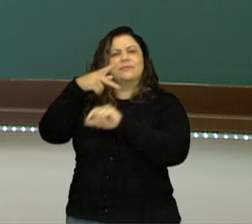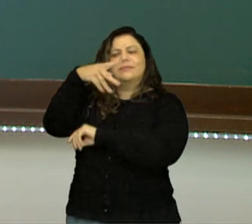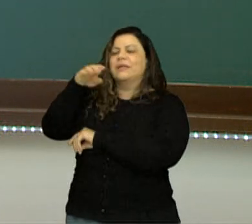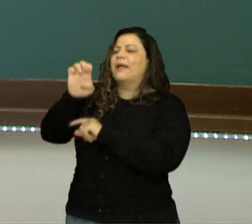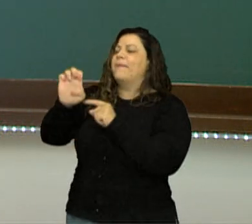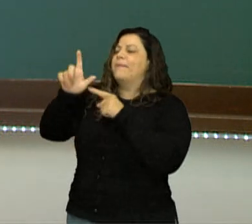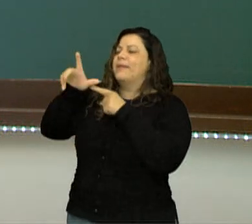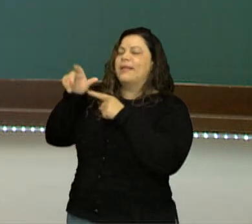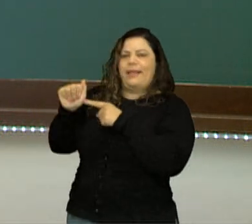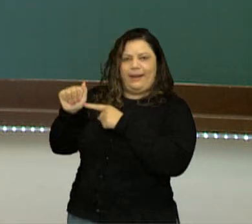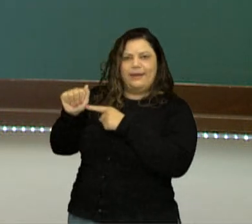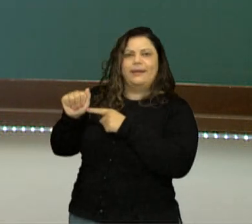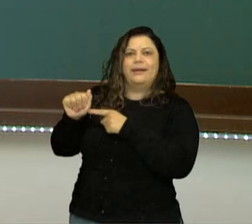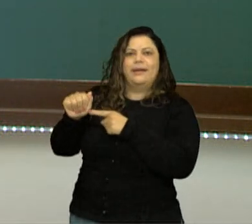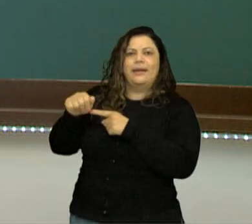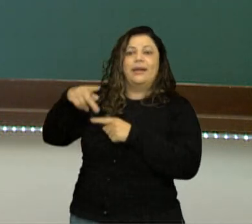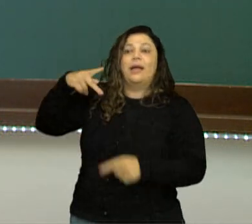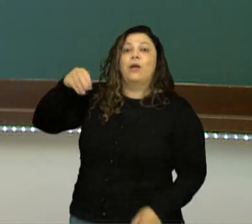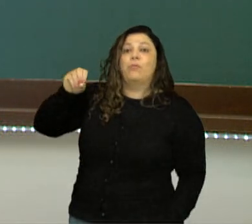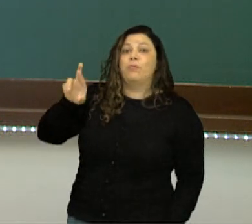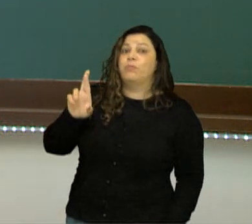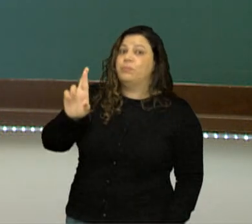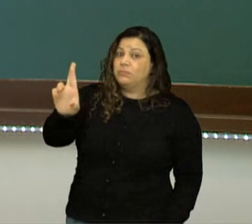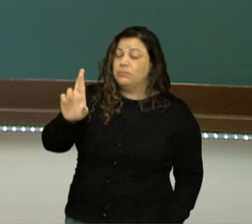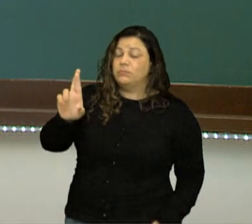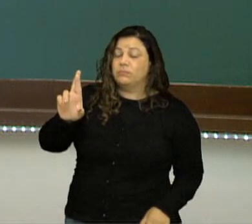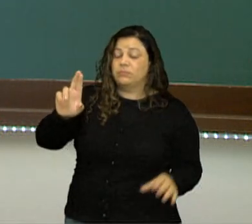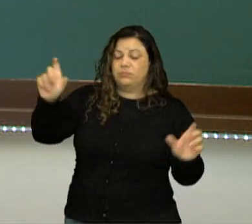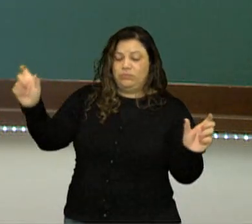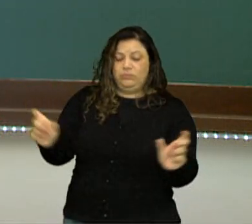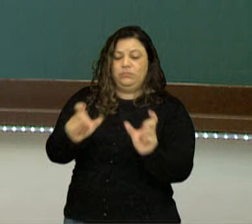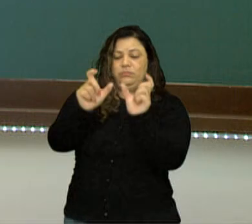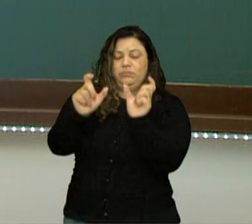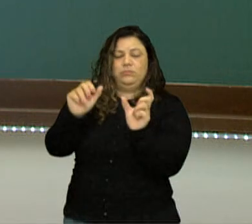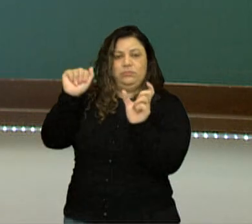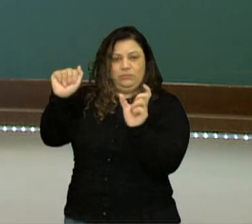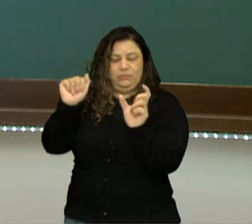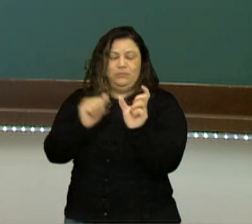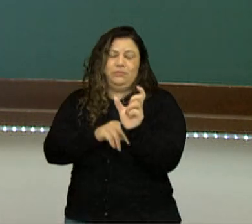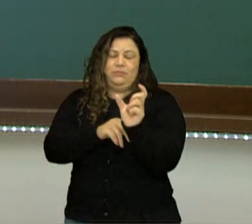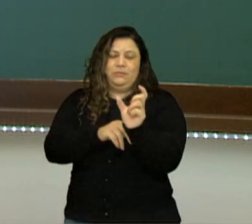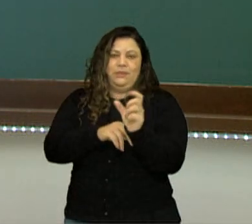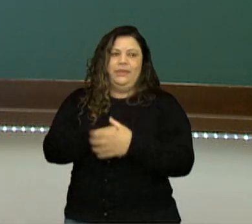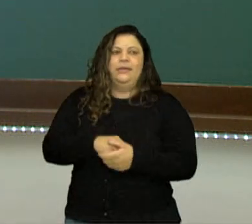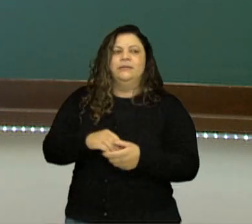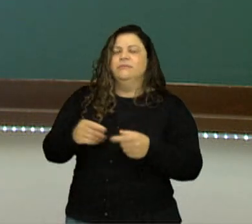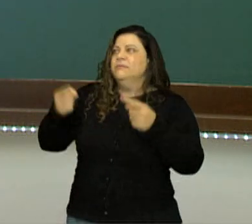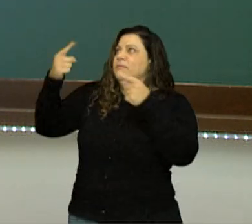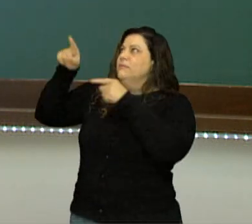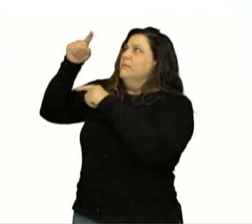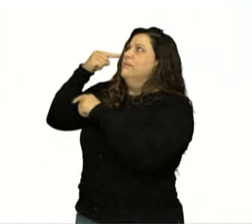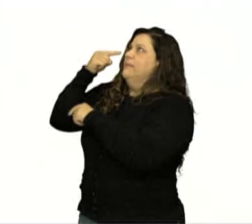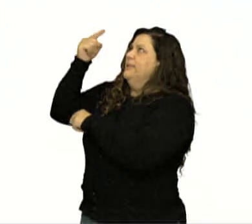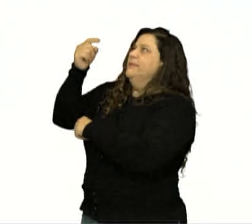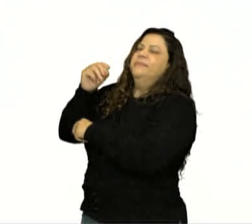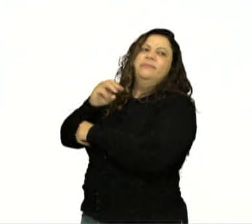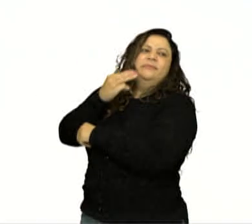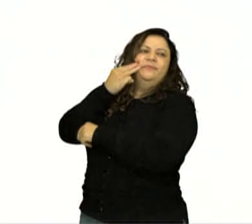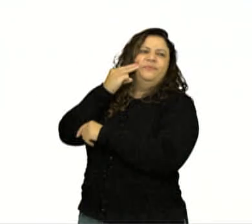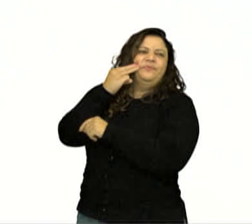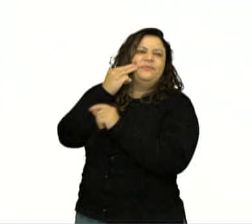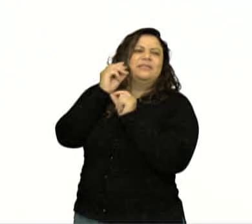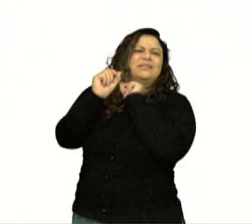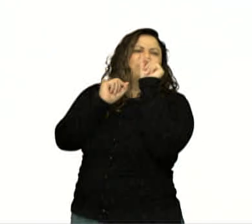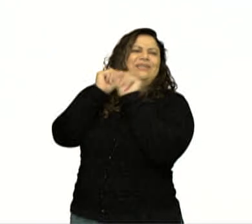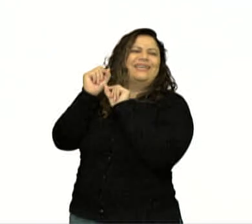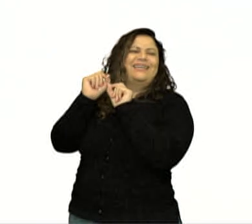a preposição por, né? Por mais a, pela. E a última aqui, em Rosa, nunca se